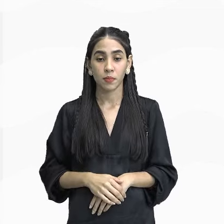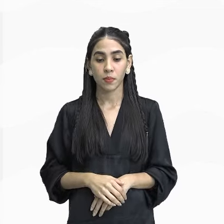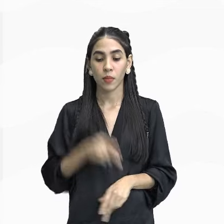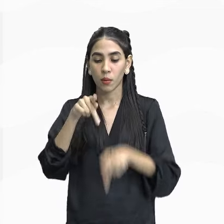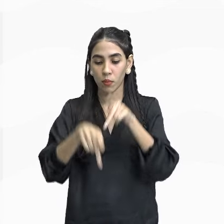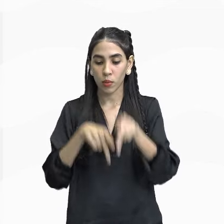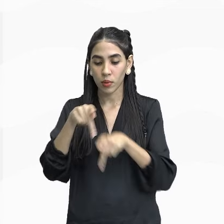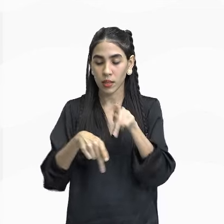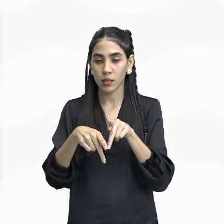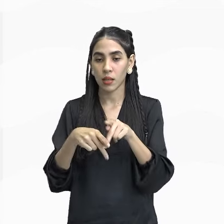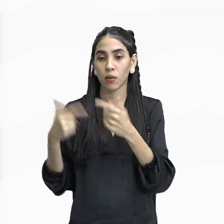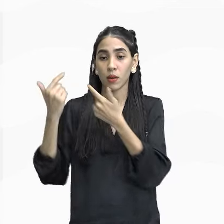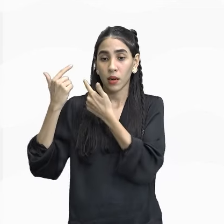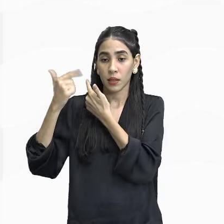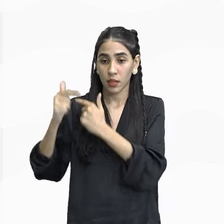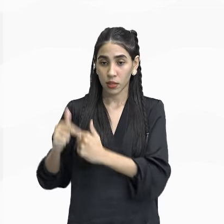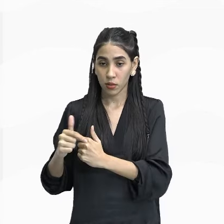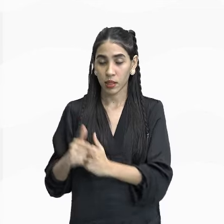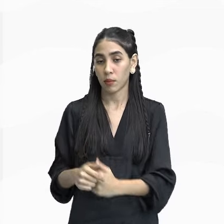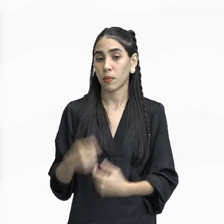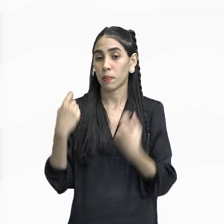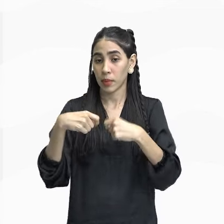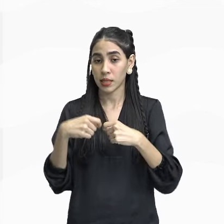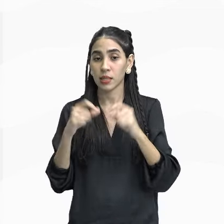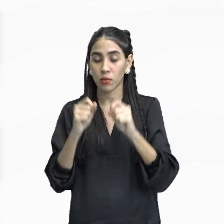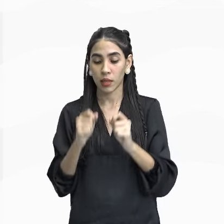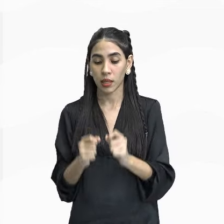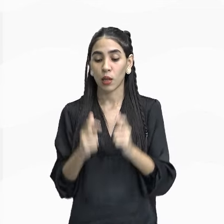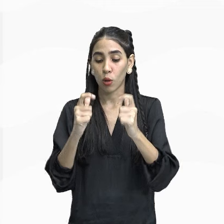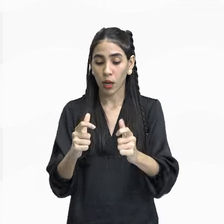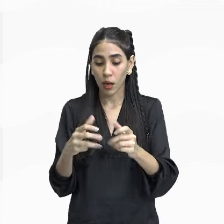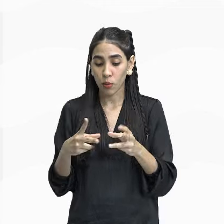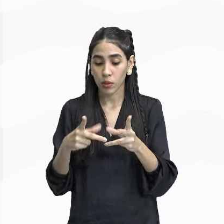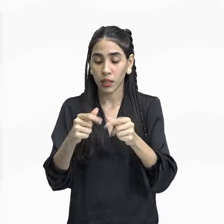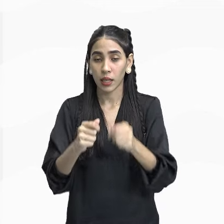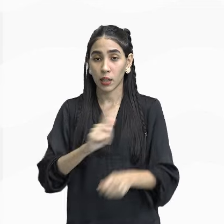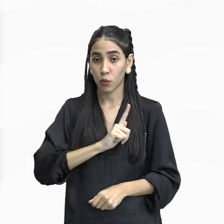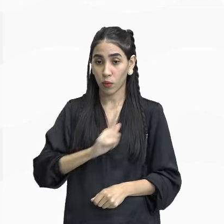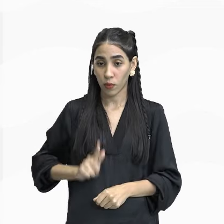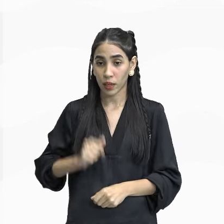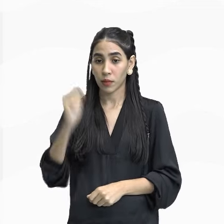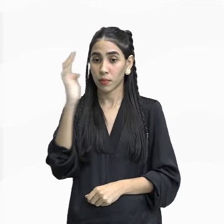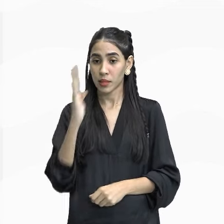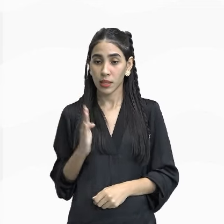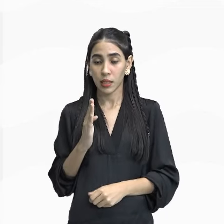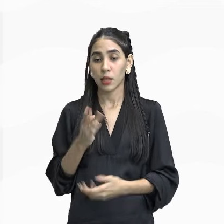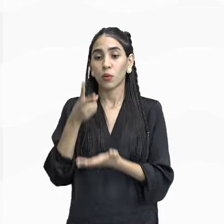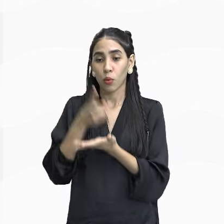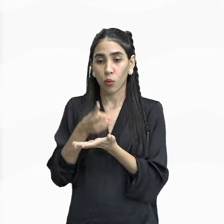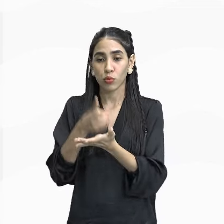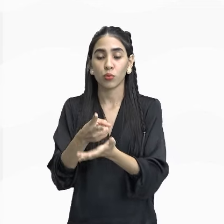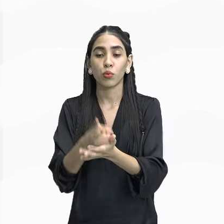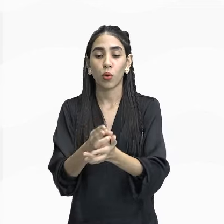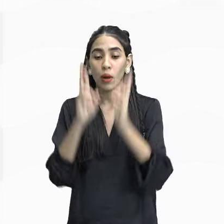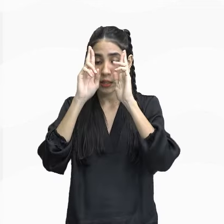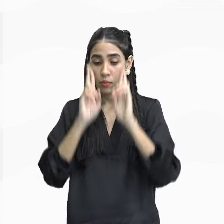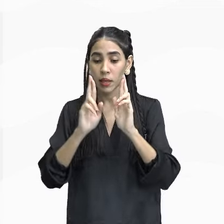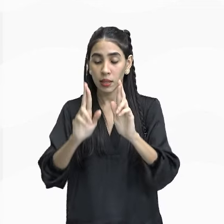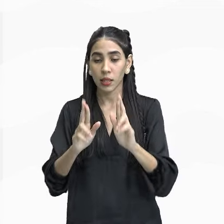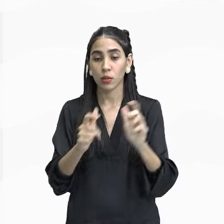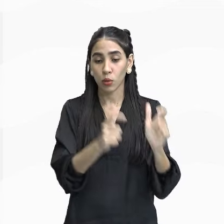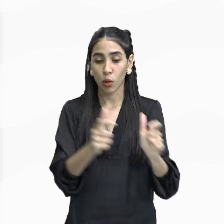os povos tradicionais necessitam da terra e o governo brasileiro manteve esses povos tradicionais em